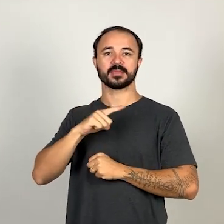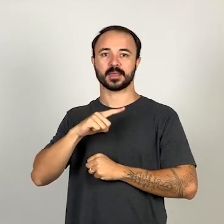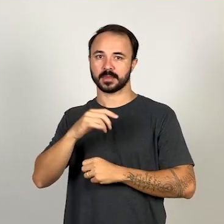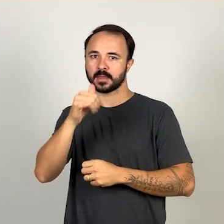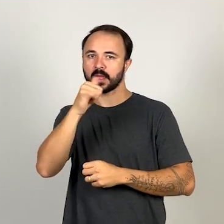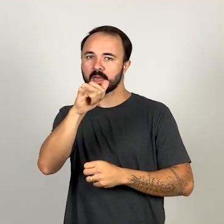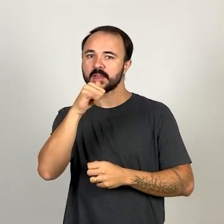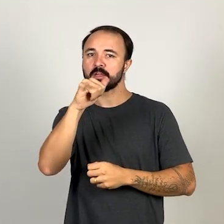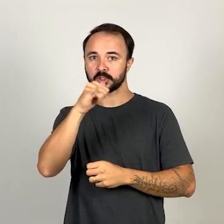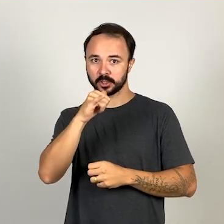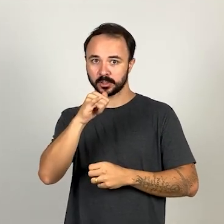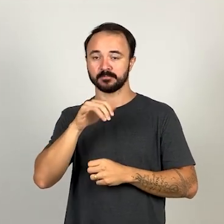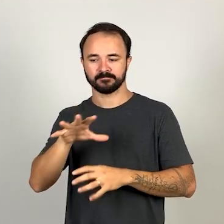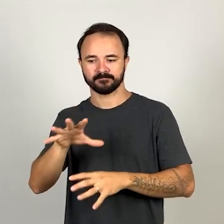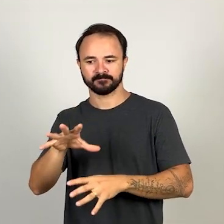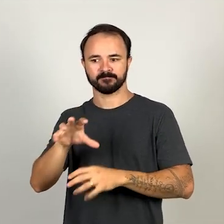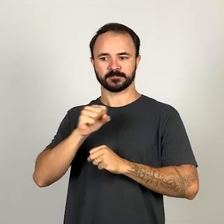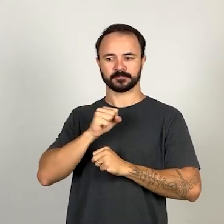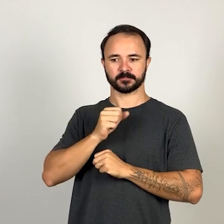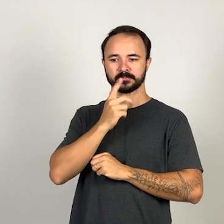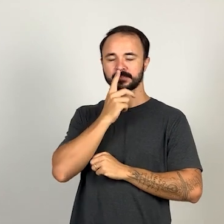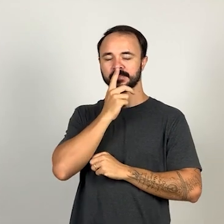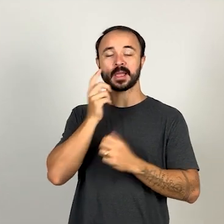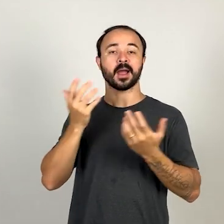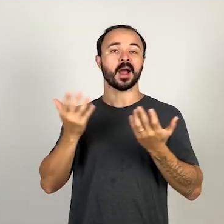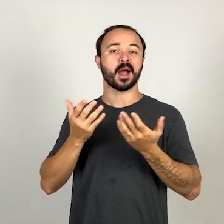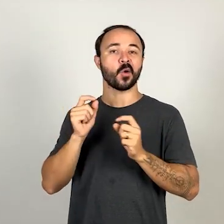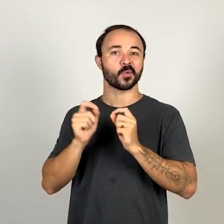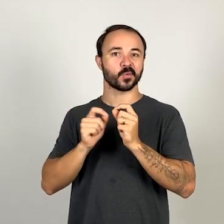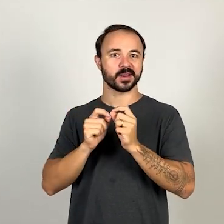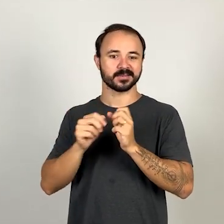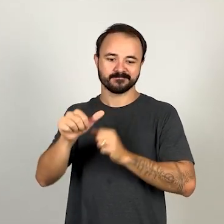através do gerador. Podemos então usar